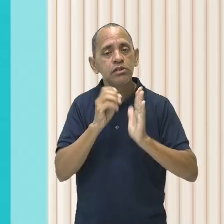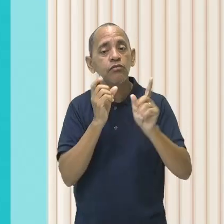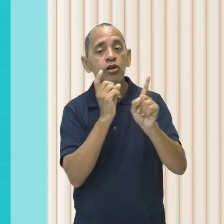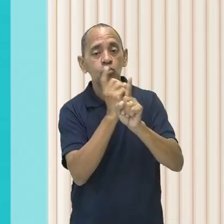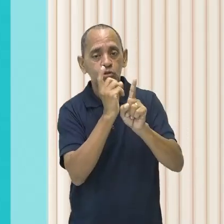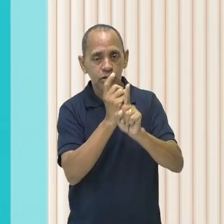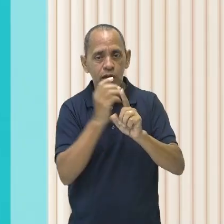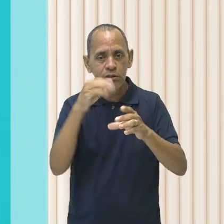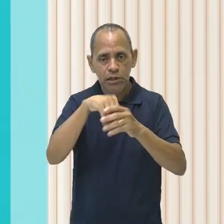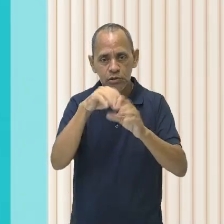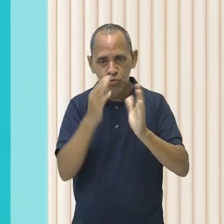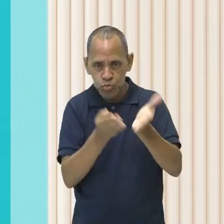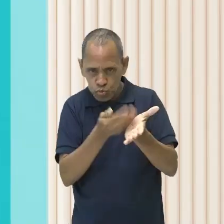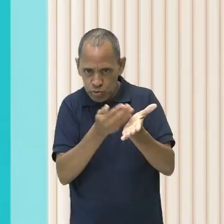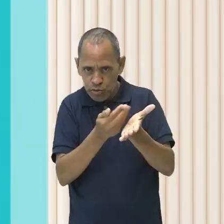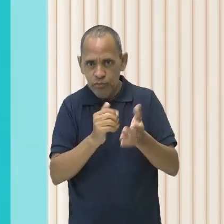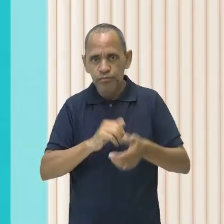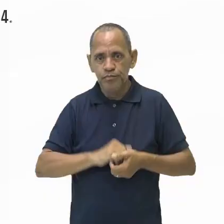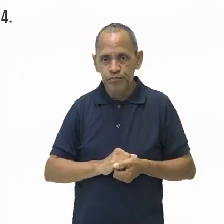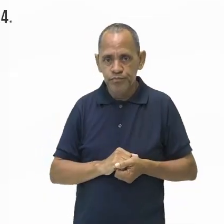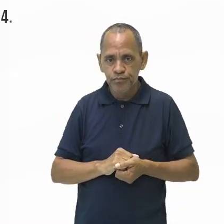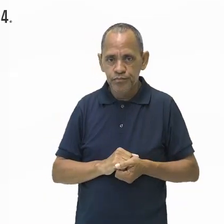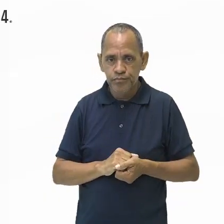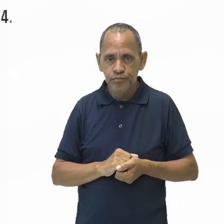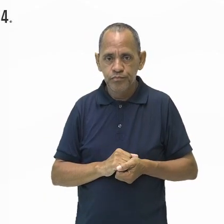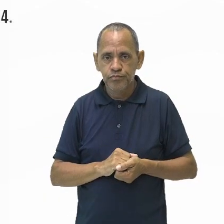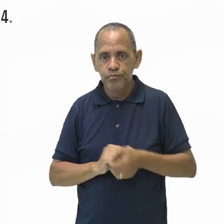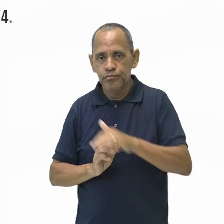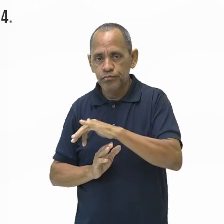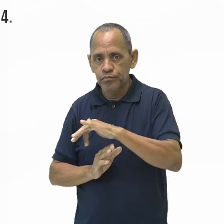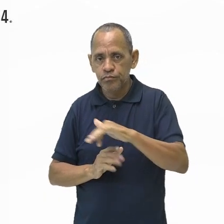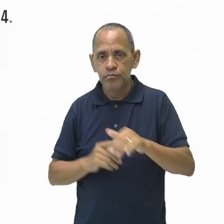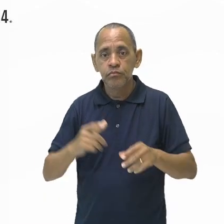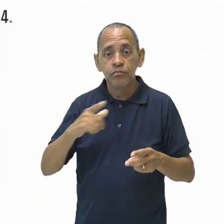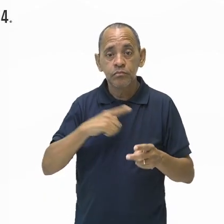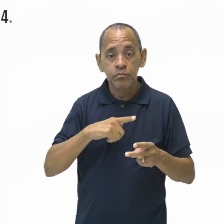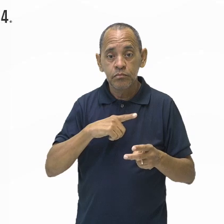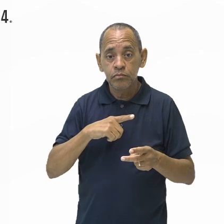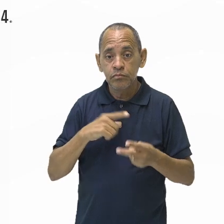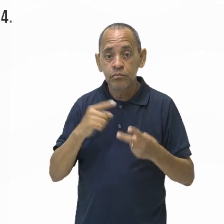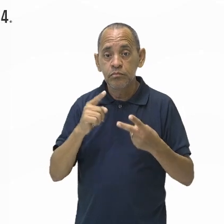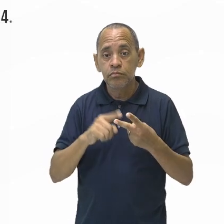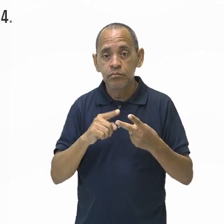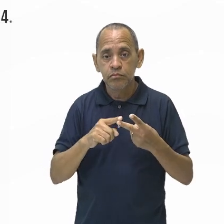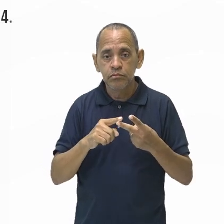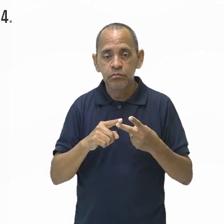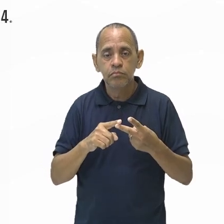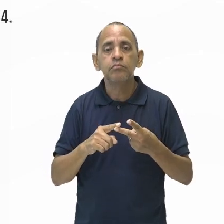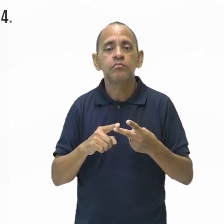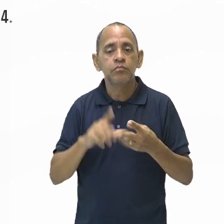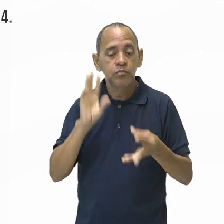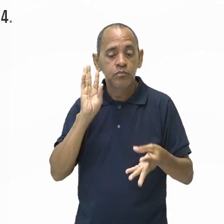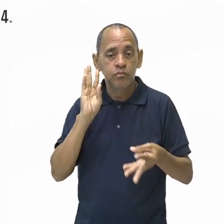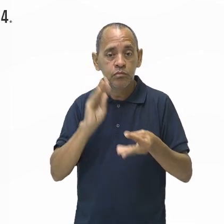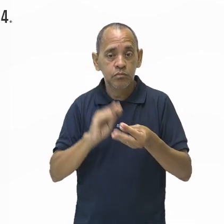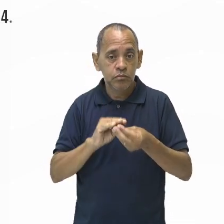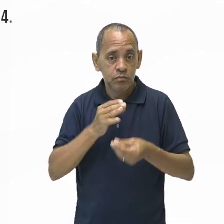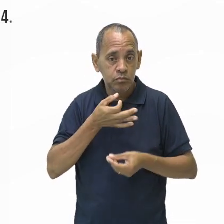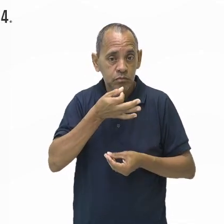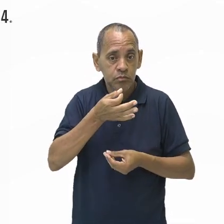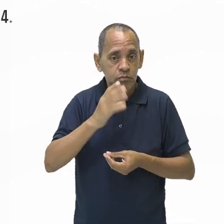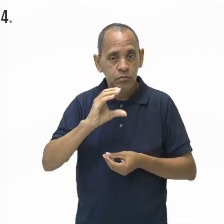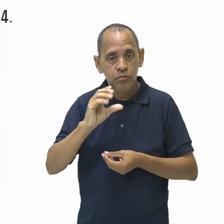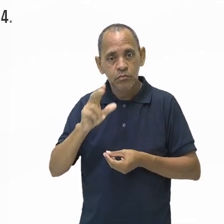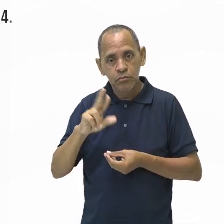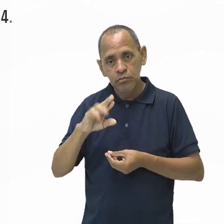E acabou. Tá bom? Vamos lá, então, continuar. Aí nós temos a resenha crítica. Ou simplesmente